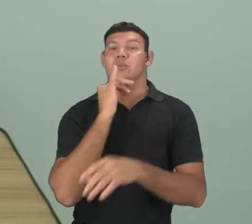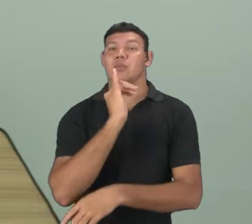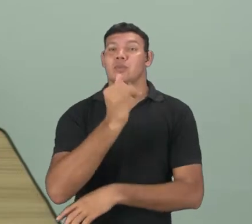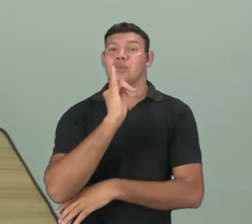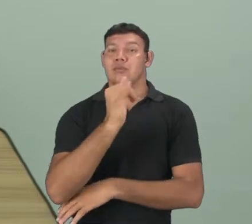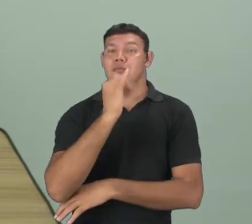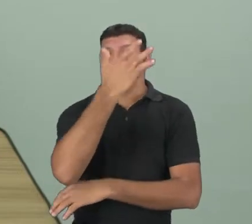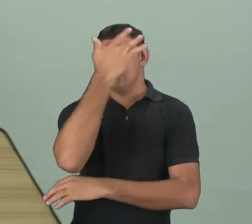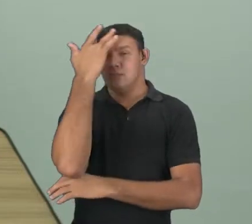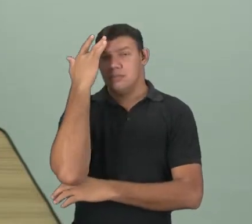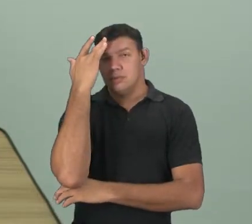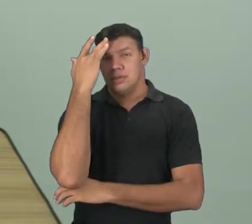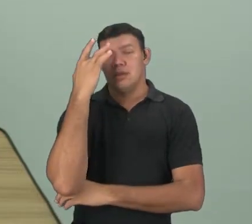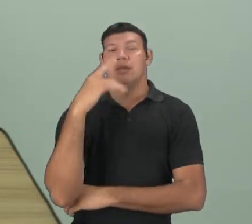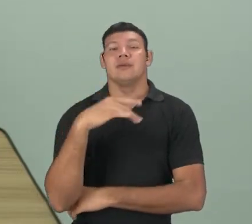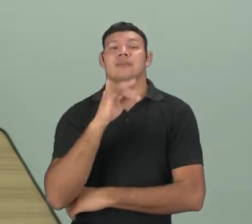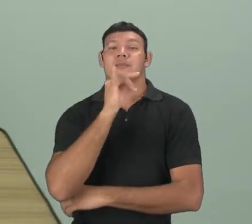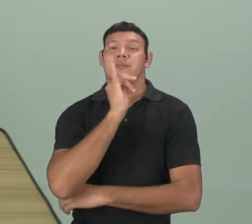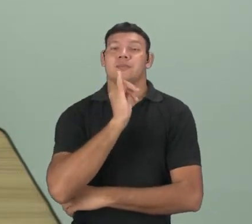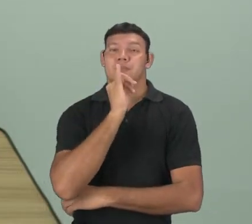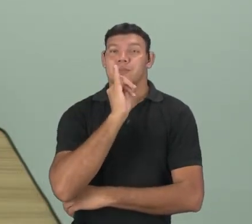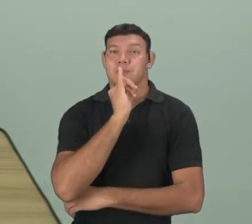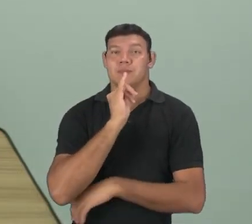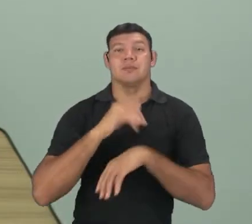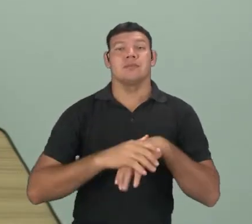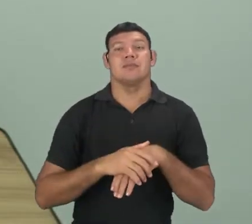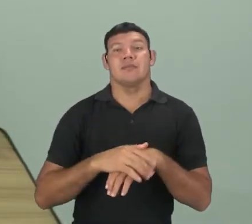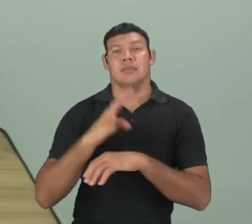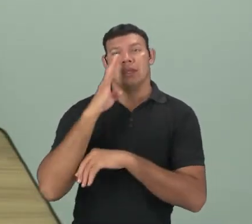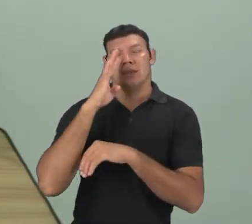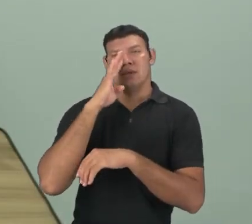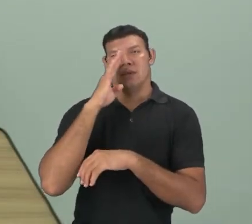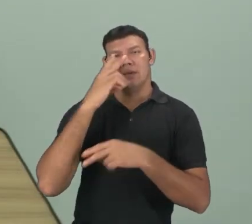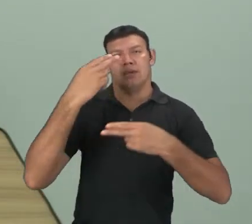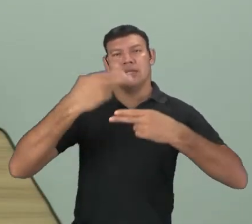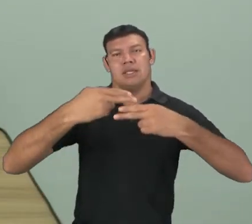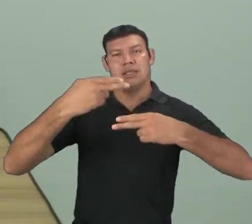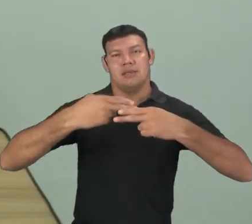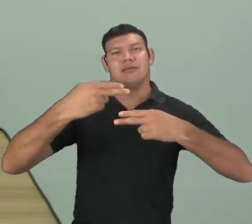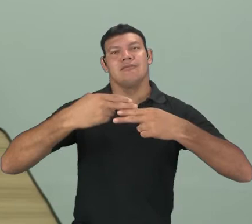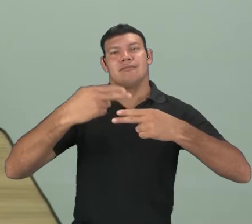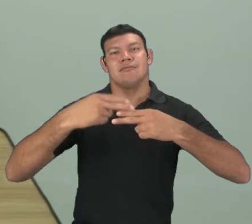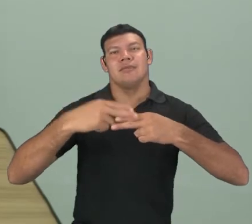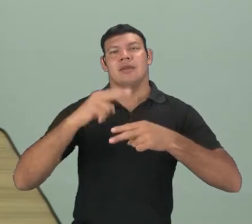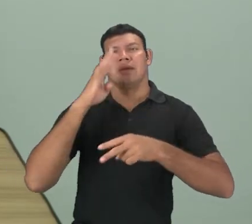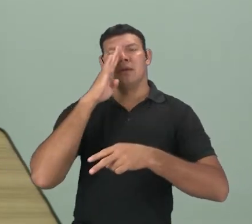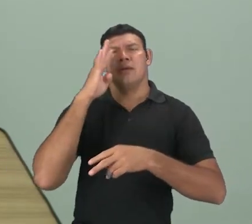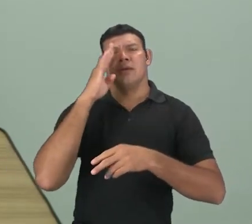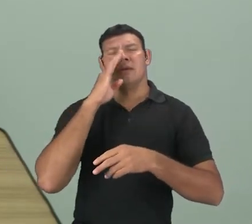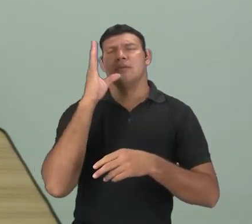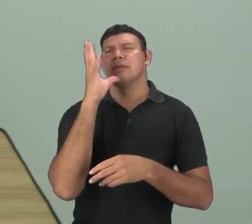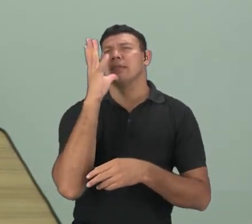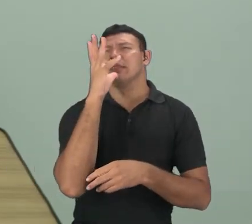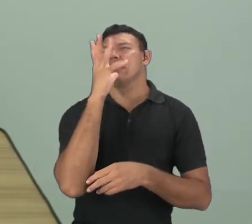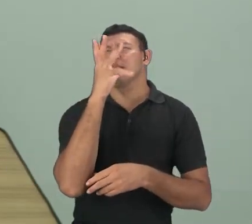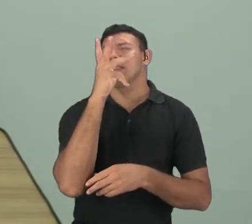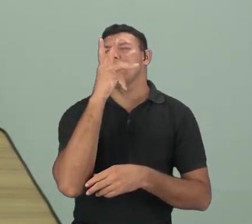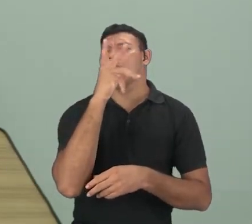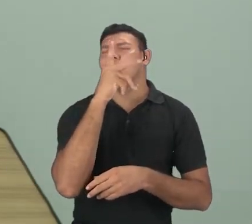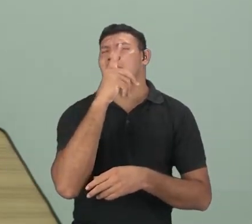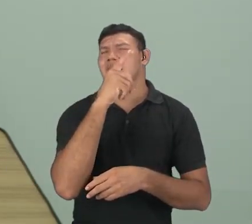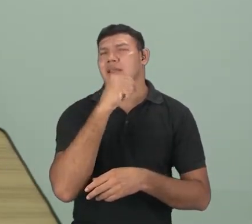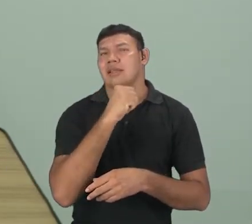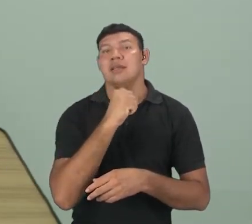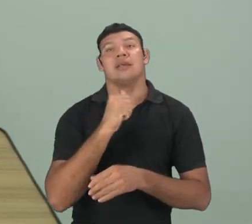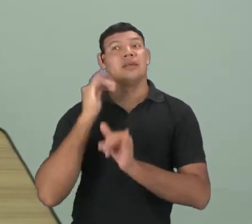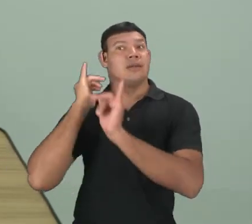professora? Quando a gente assiste uma novela, por exemplo, ela é longa, Ela tem vários capítulos. E quando se trata de